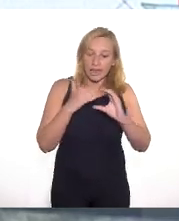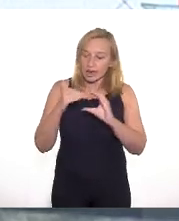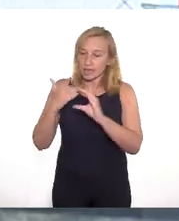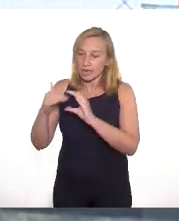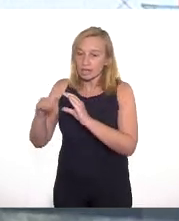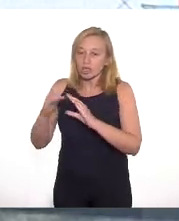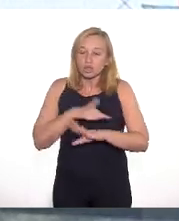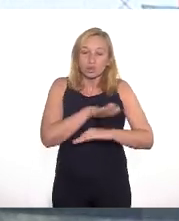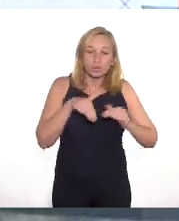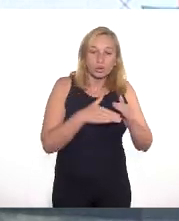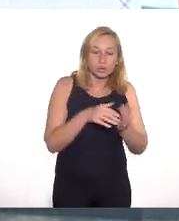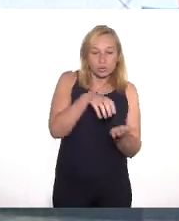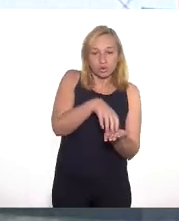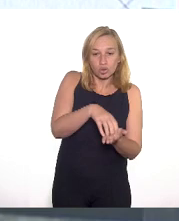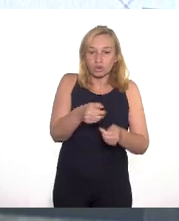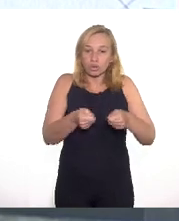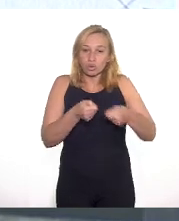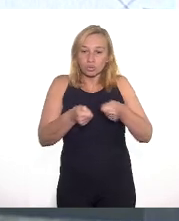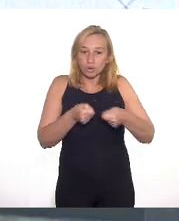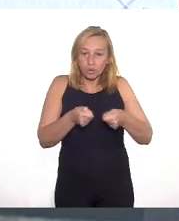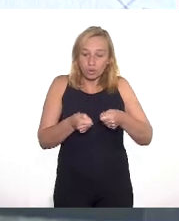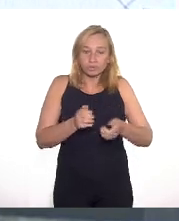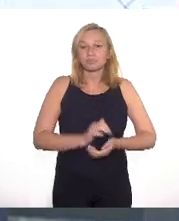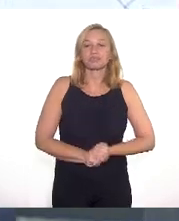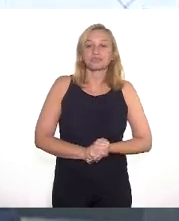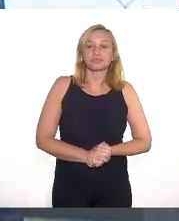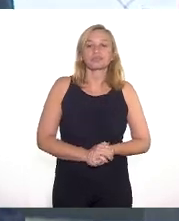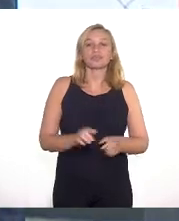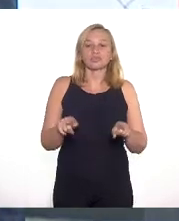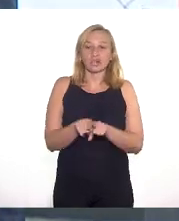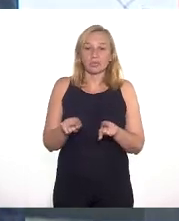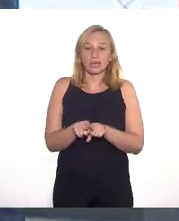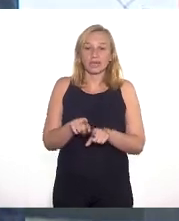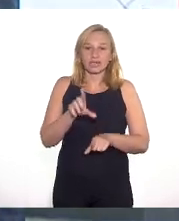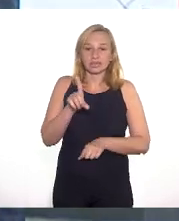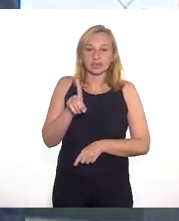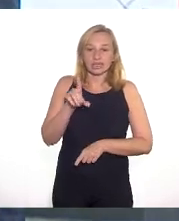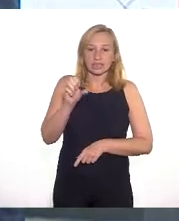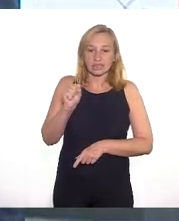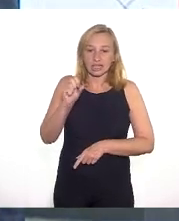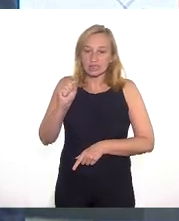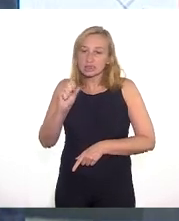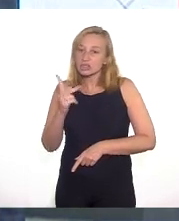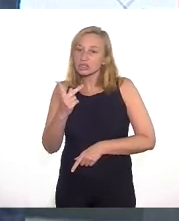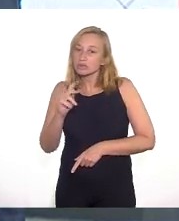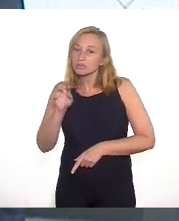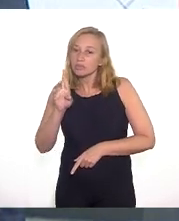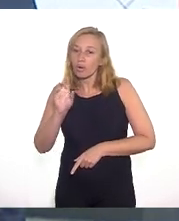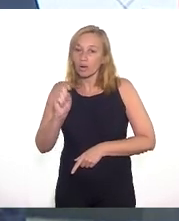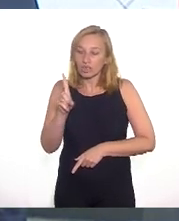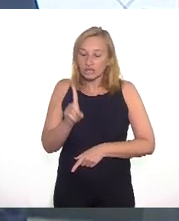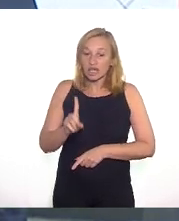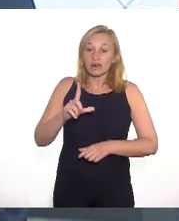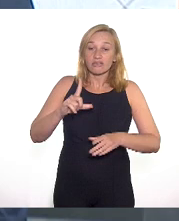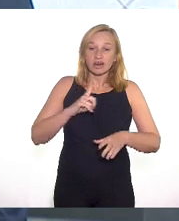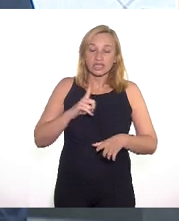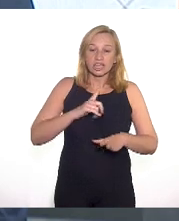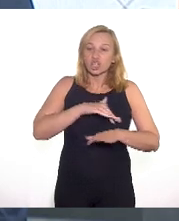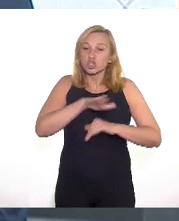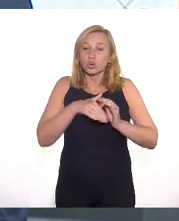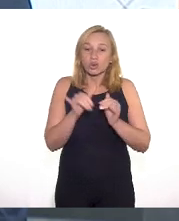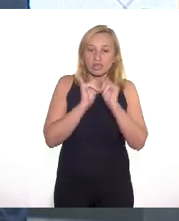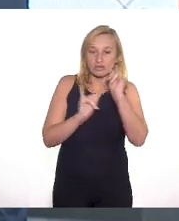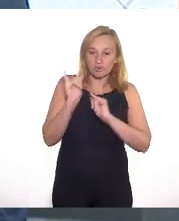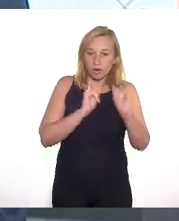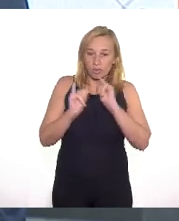os órgãos de controle. E tem um dashboard que ele vai ter todas as